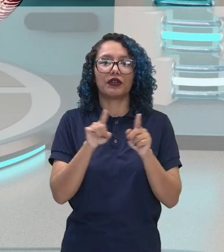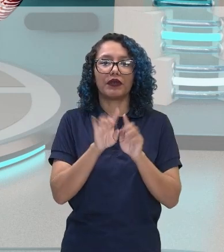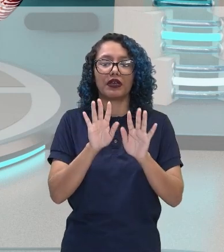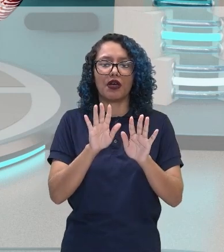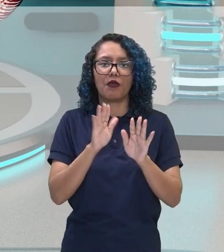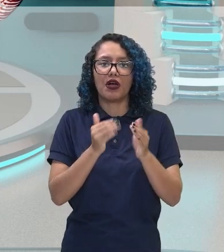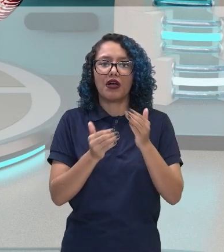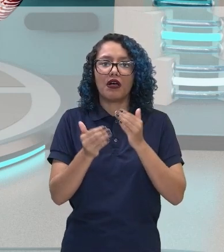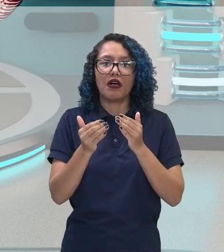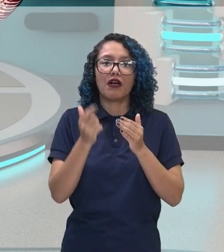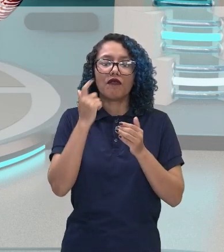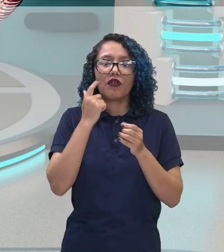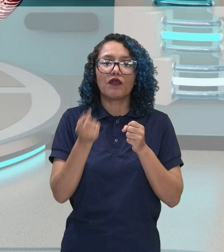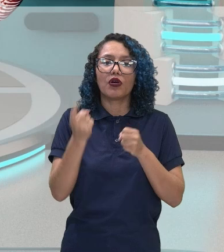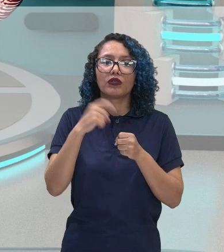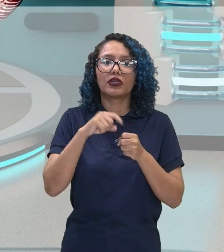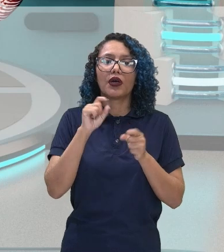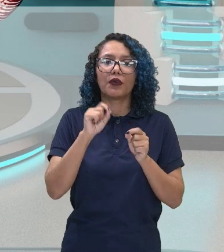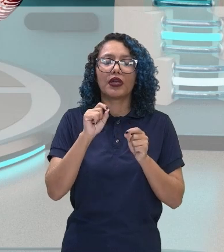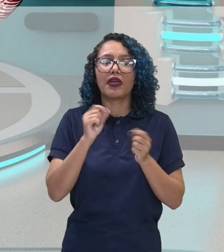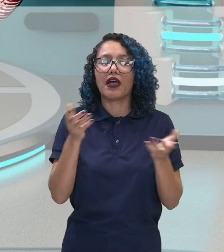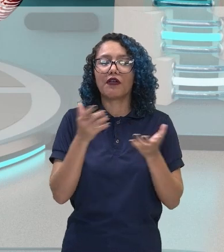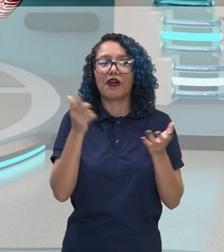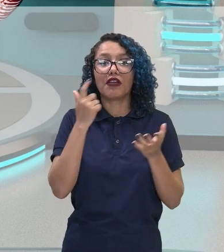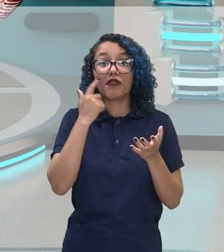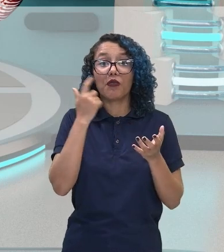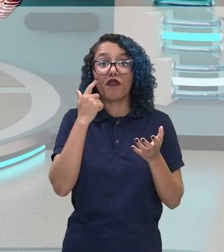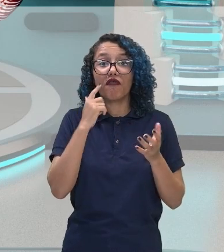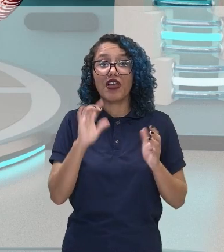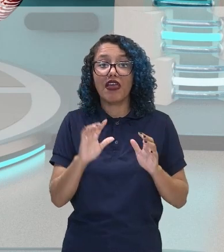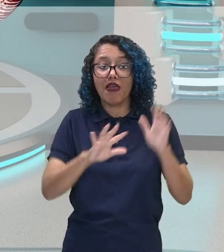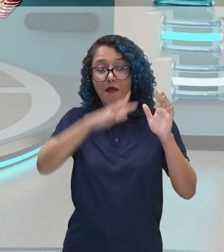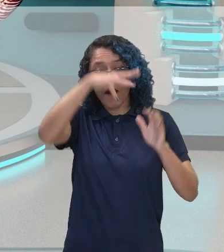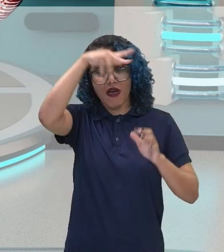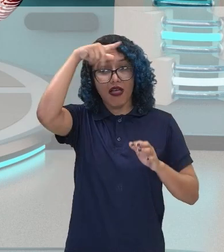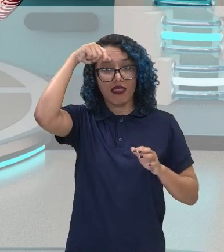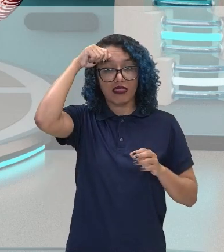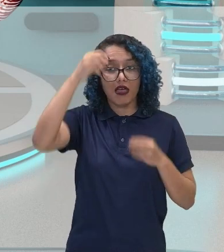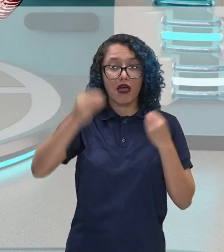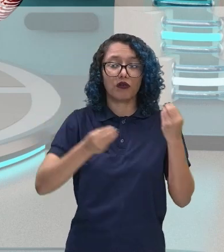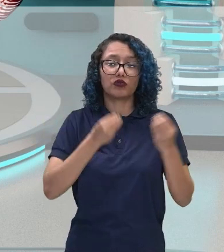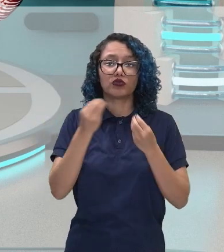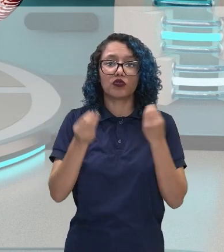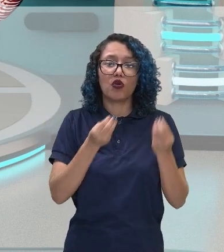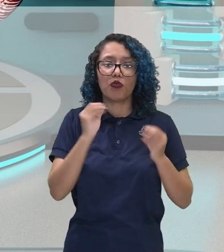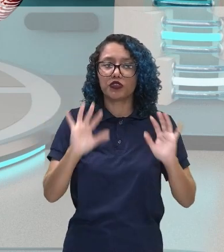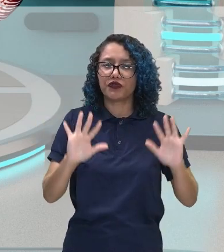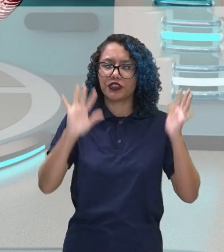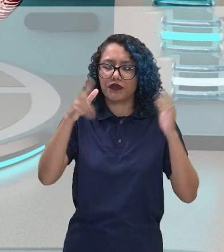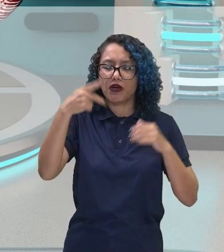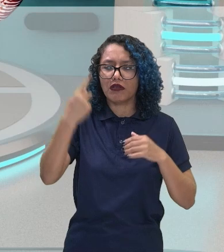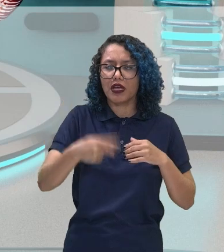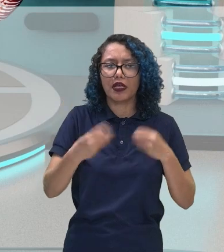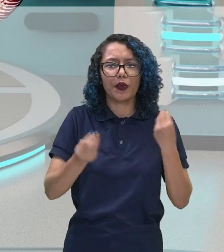voltar agora para onde? Para Manaus. O que nós podemos falar dos festivais que acontecem em Manaus? Temos assim